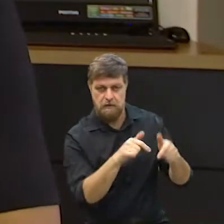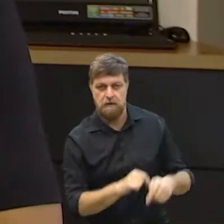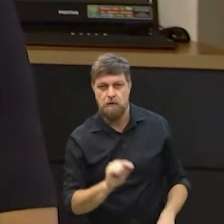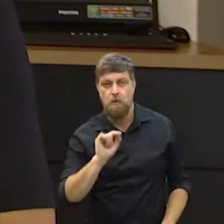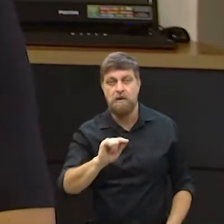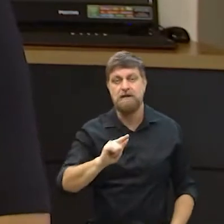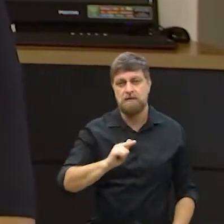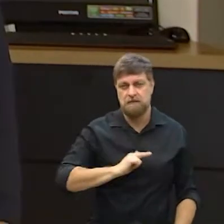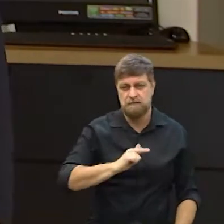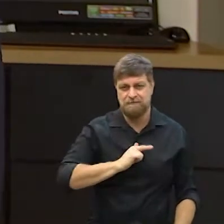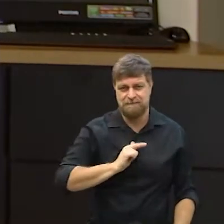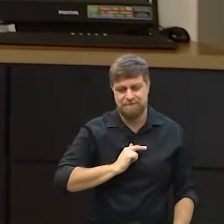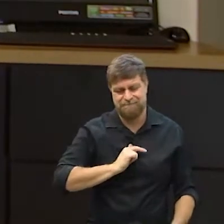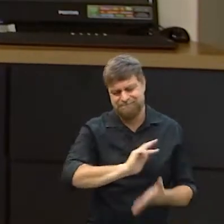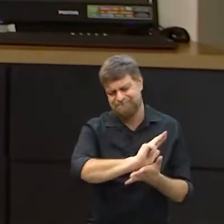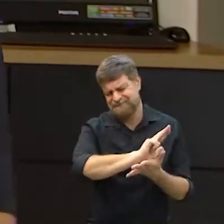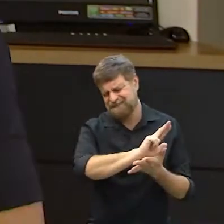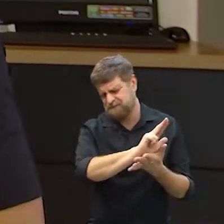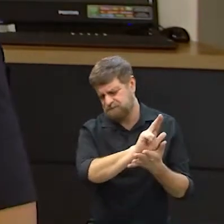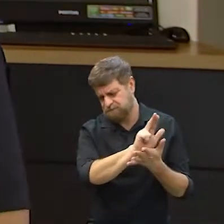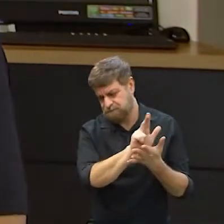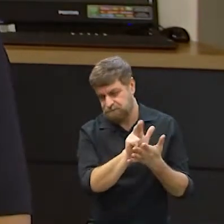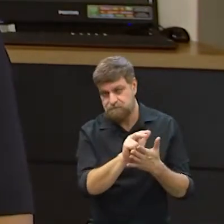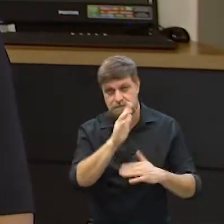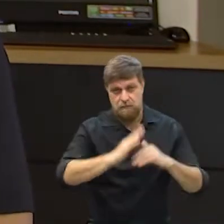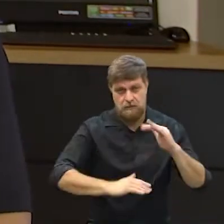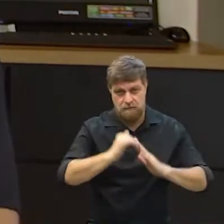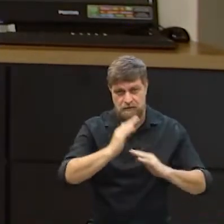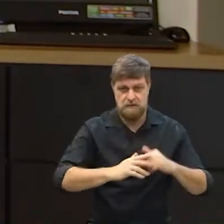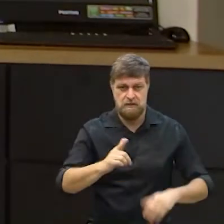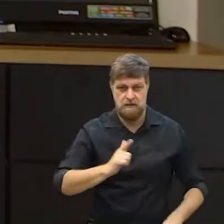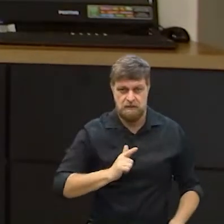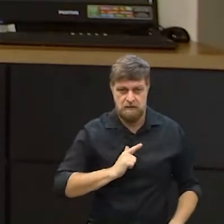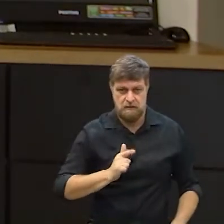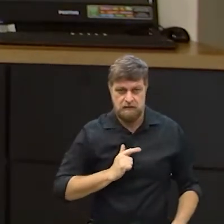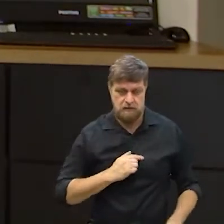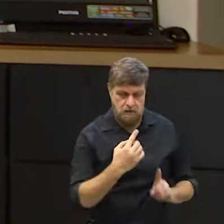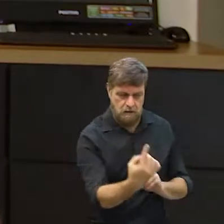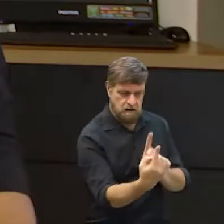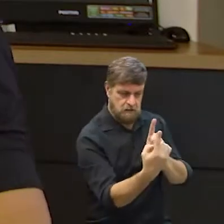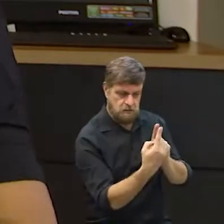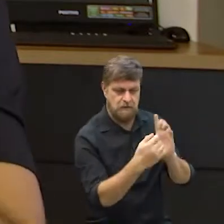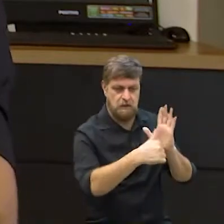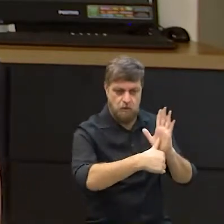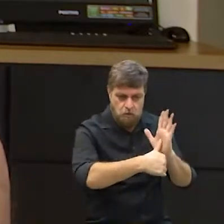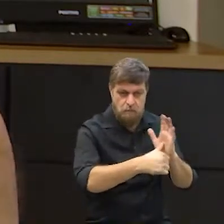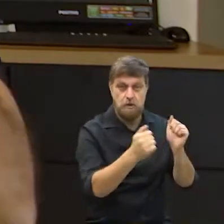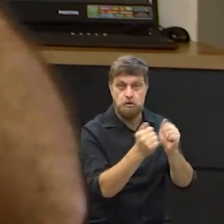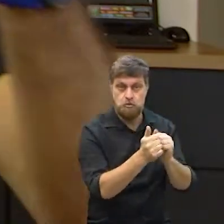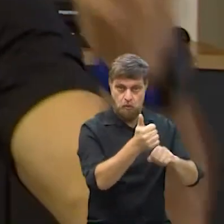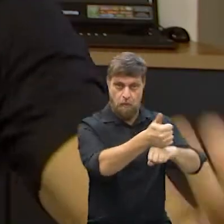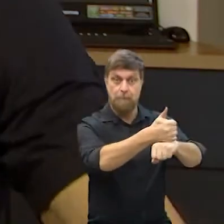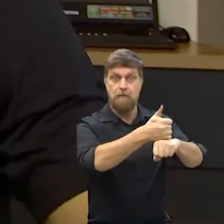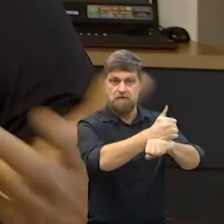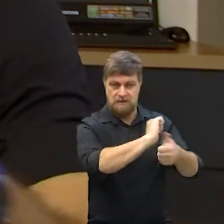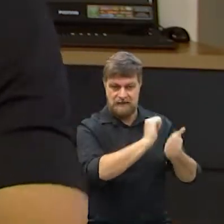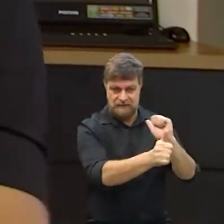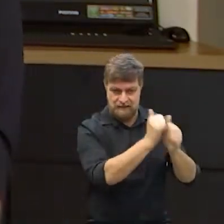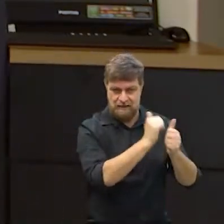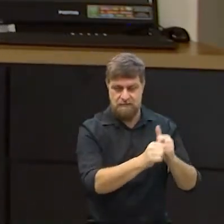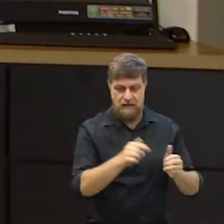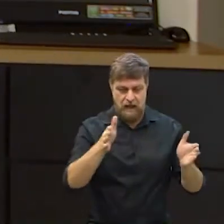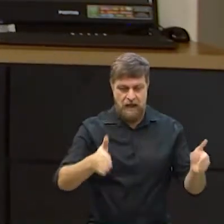né, o que a gente tem de várias possibilidades de atuação, além da parte de alto rendimento nos clubes, com atletas,